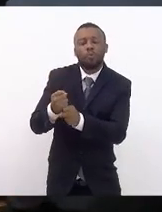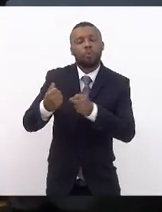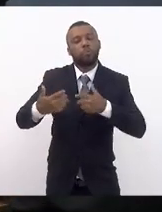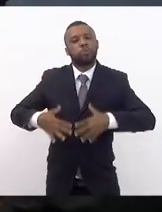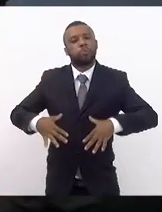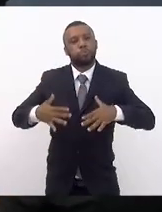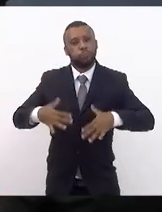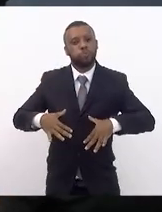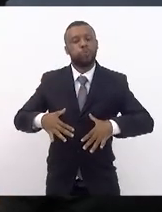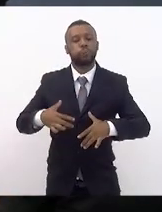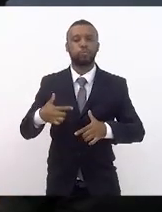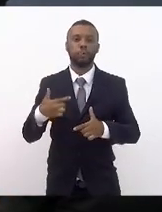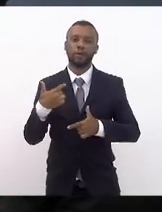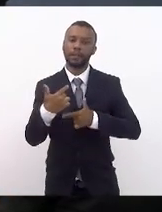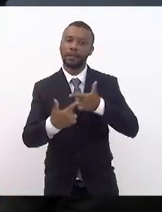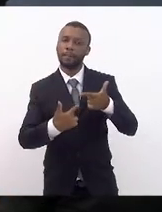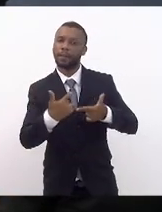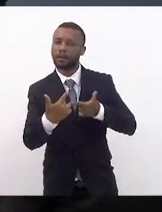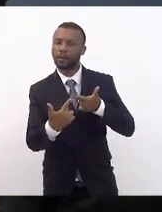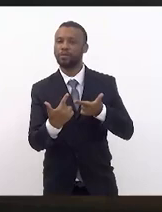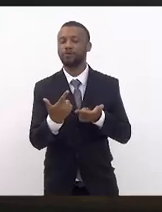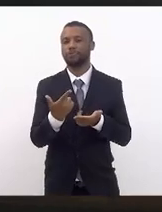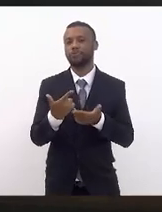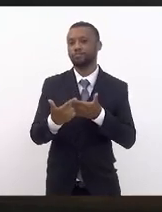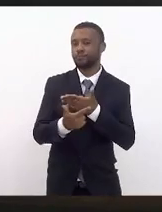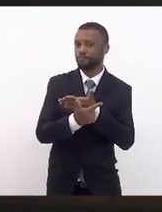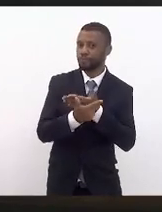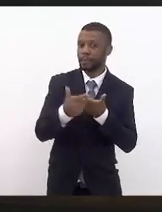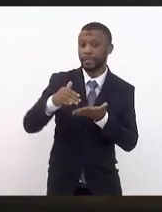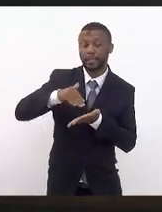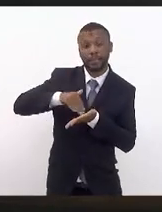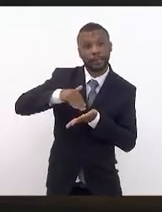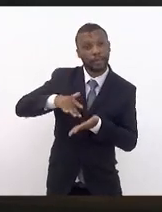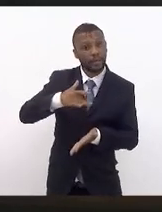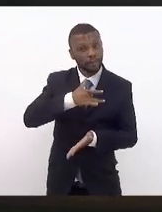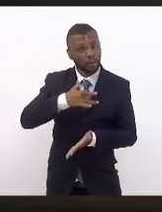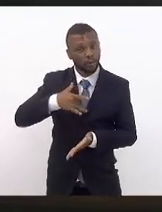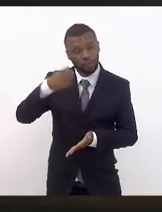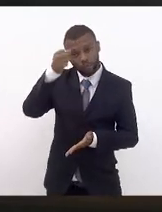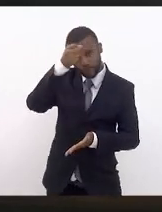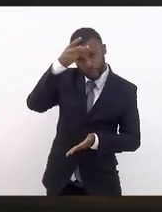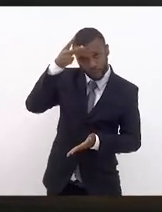servindo como secretário de saúde dos municípios de Nova Iguaçu,